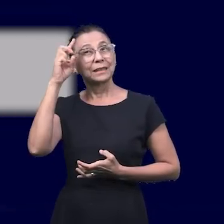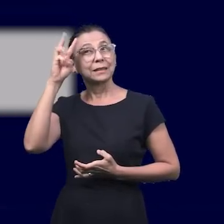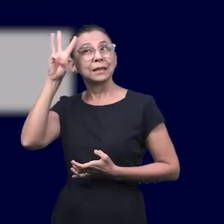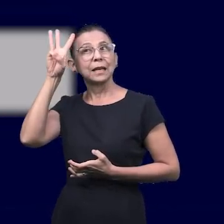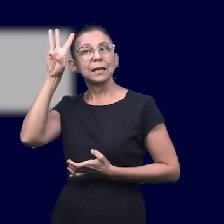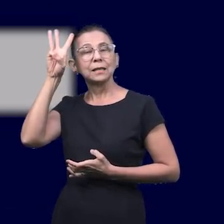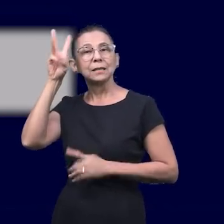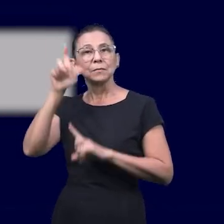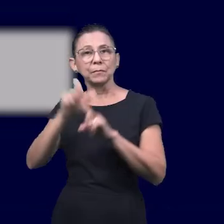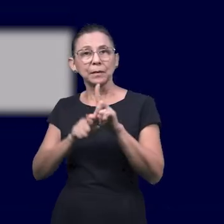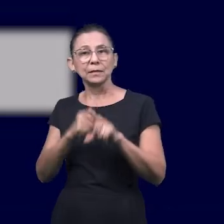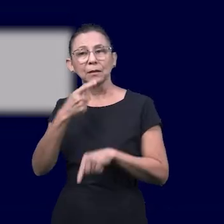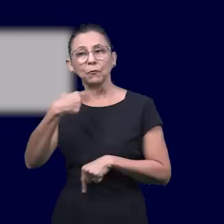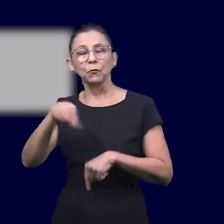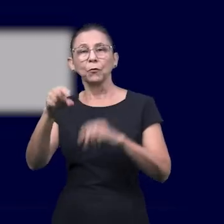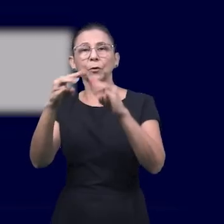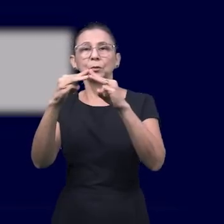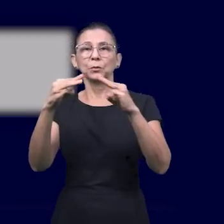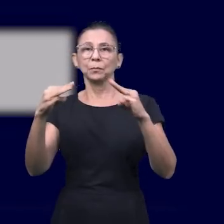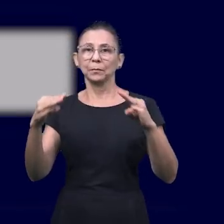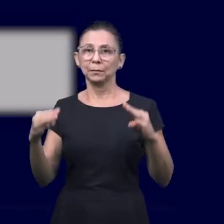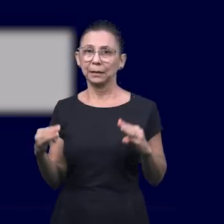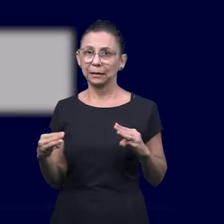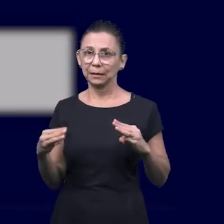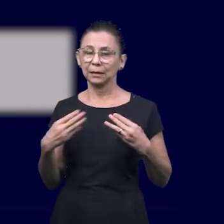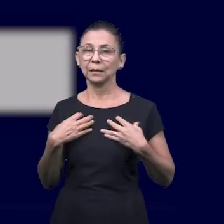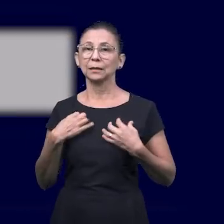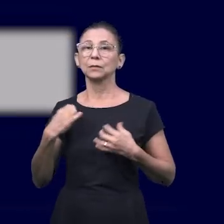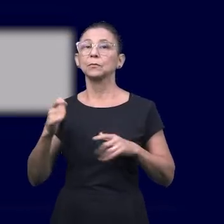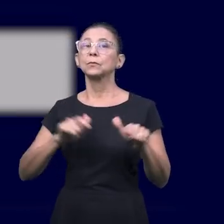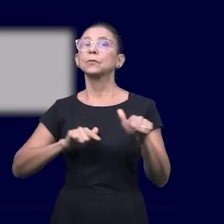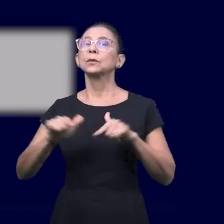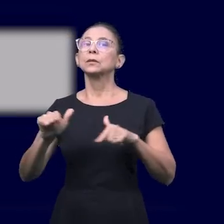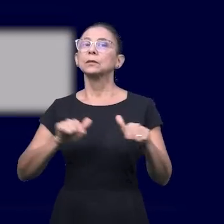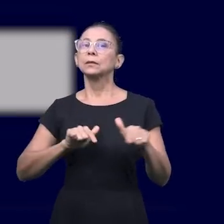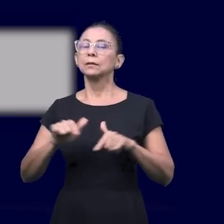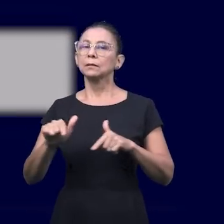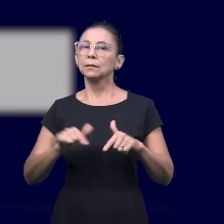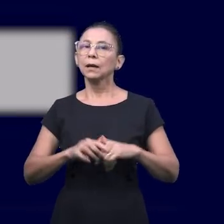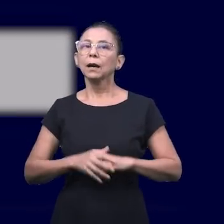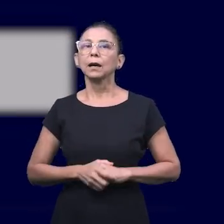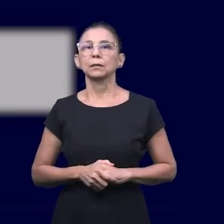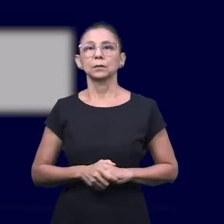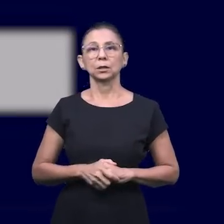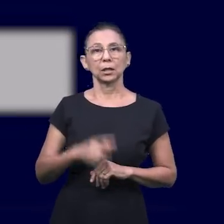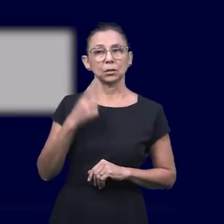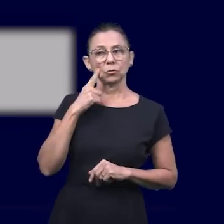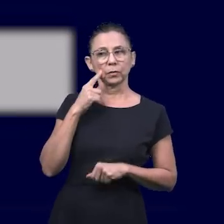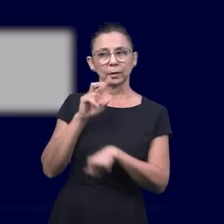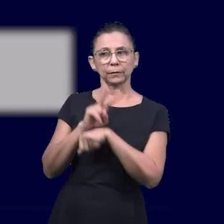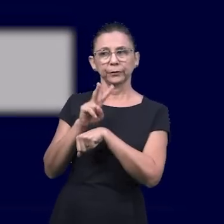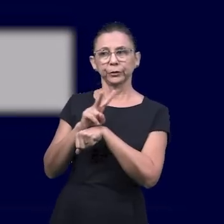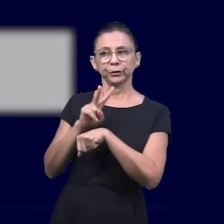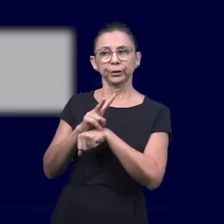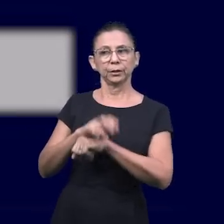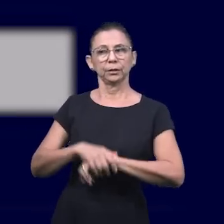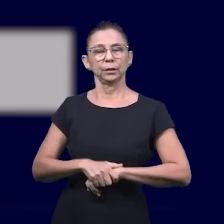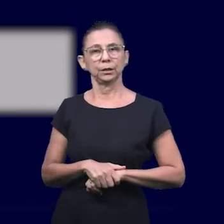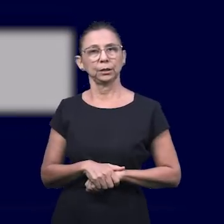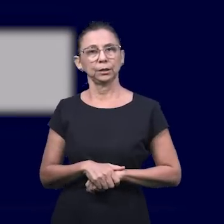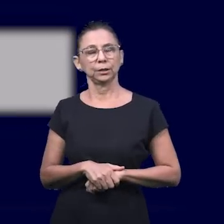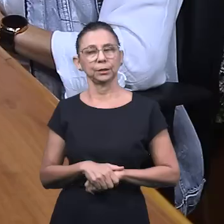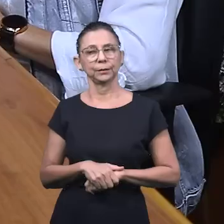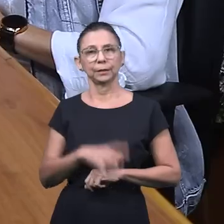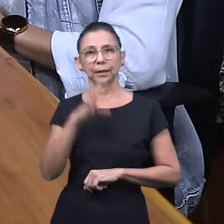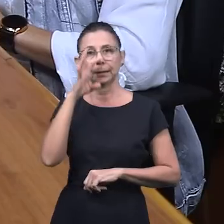ela já tinha subido ao Manaim, estava subindo ao Manaim como voluntária. Tinha que ficar sempre alguém vigiando, porque se deixasse, ela ia